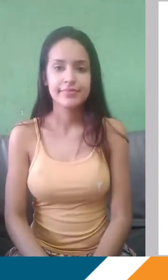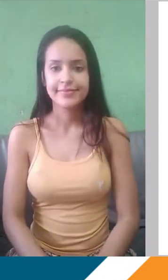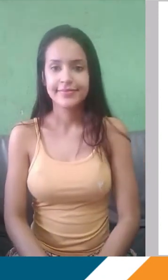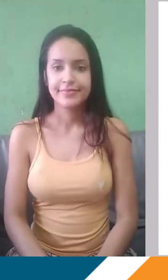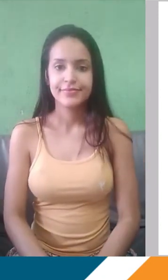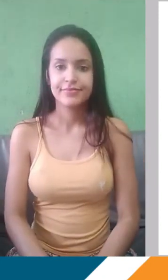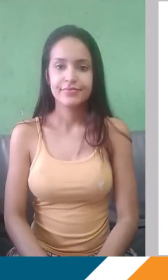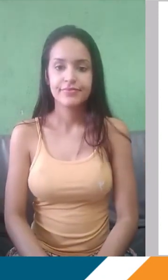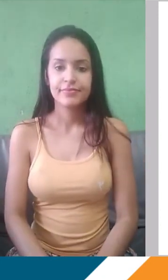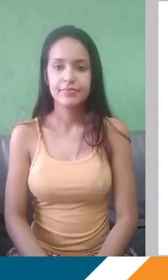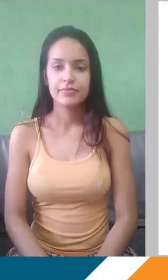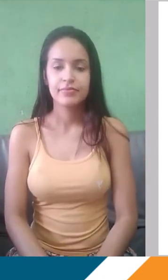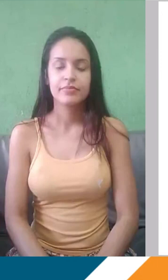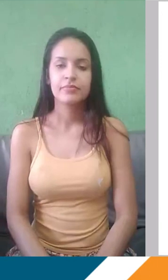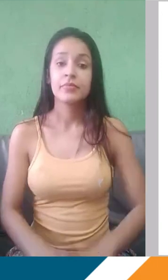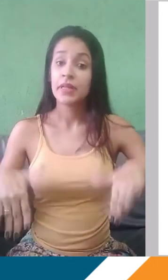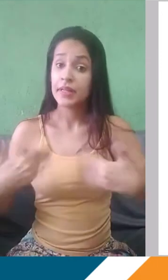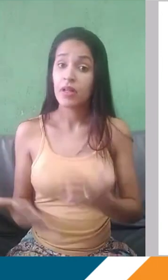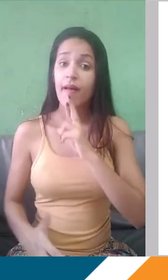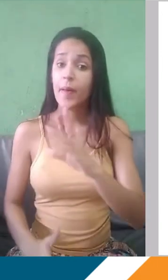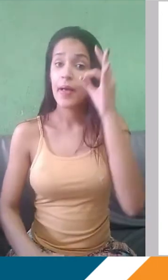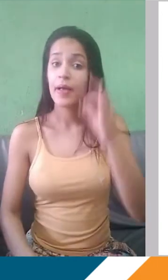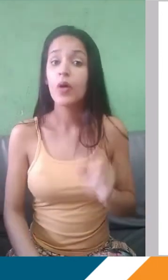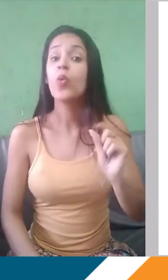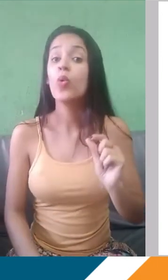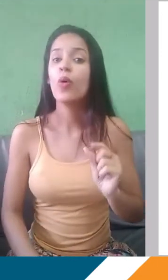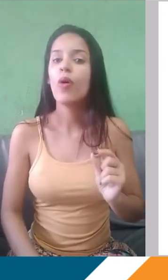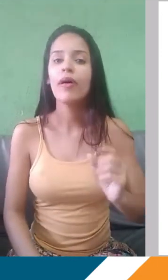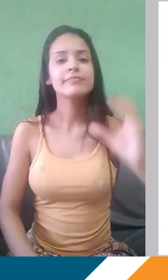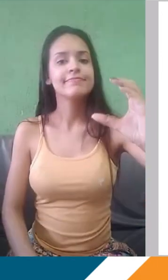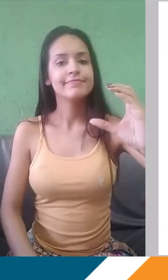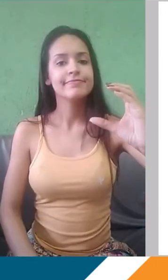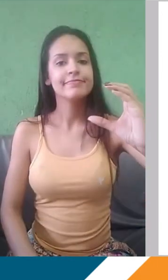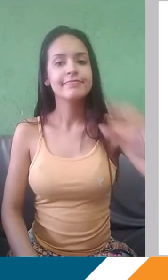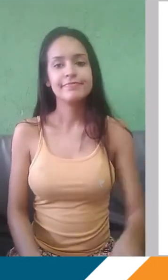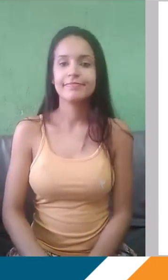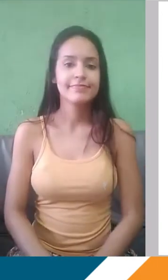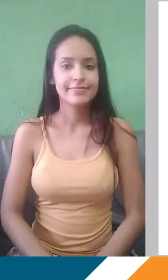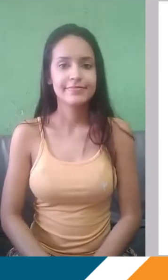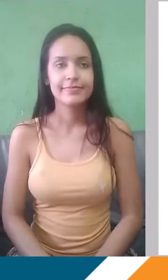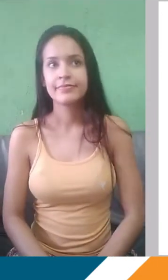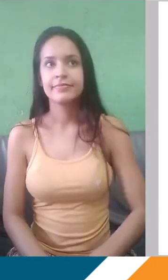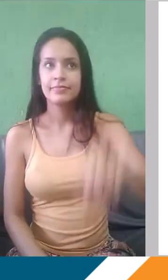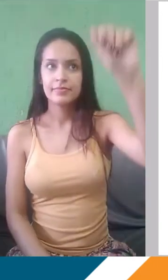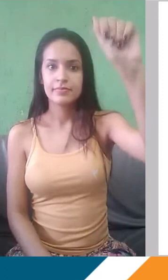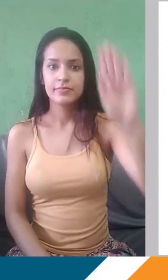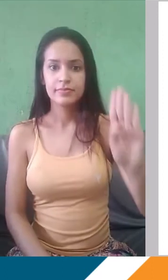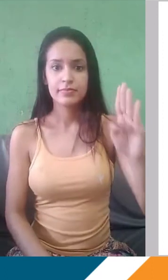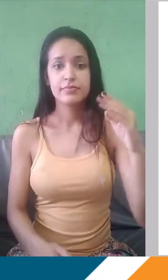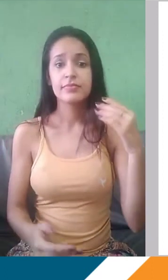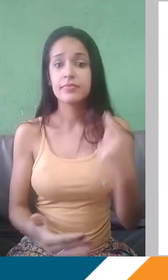Diante dessa reflexão, podemos afirmar que a opção correta é a letra C. As opções A e B